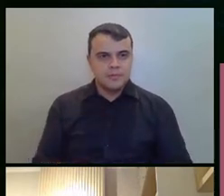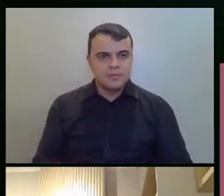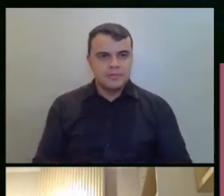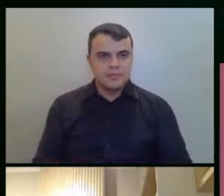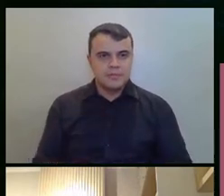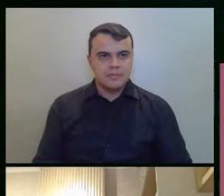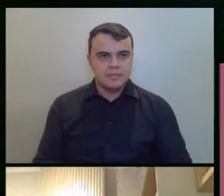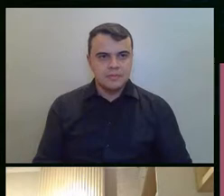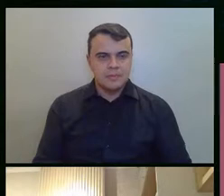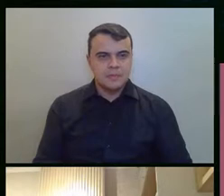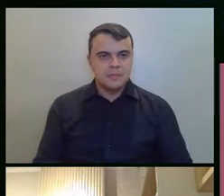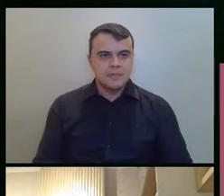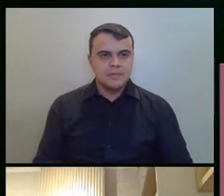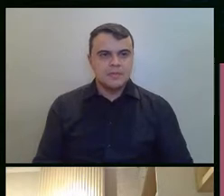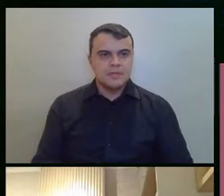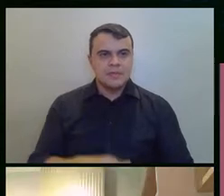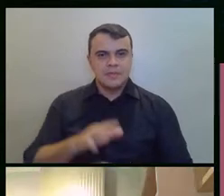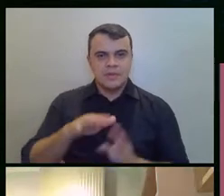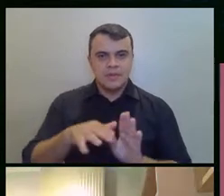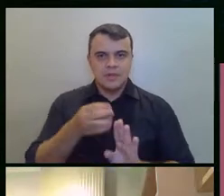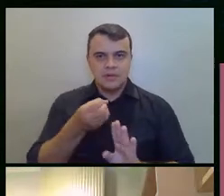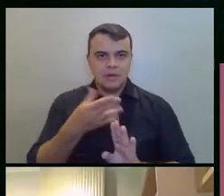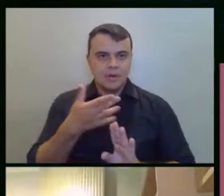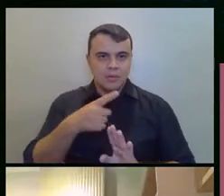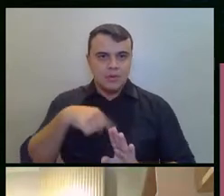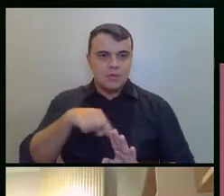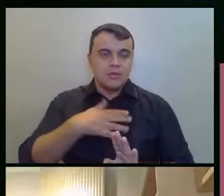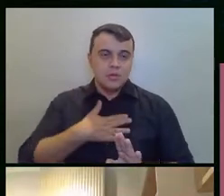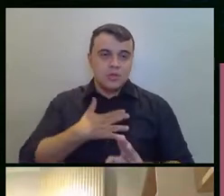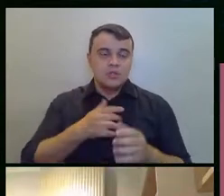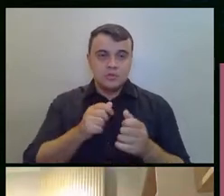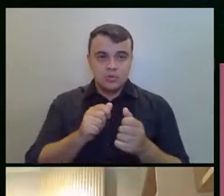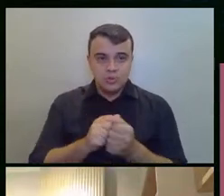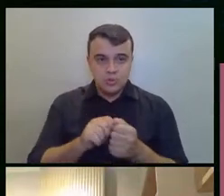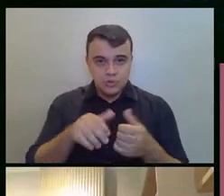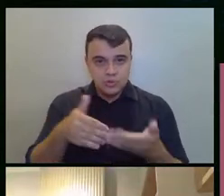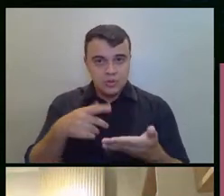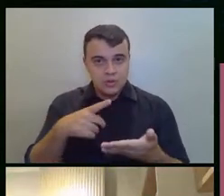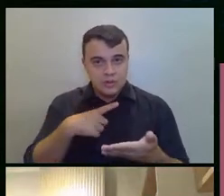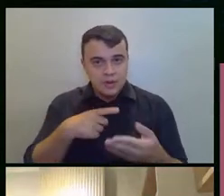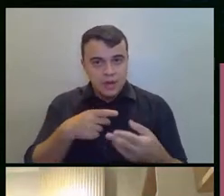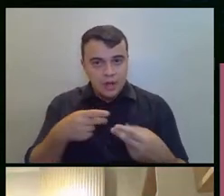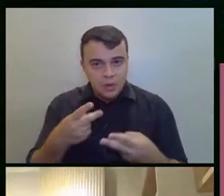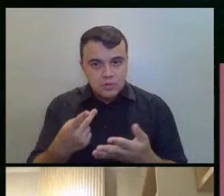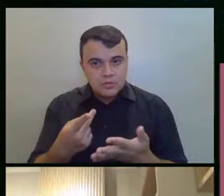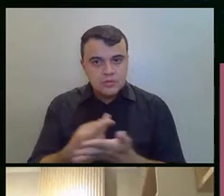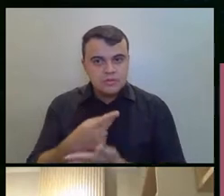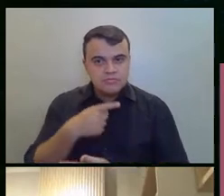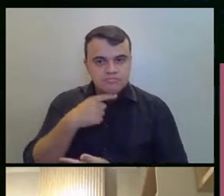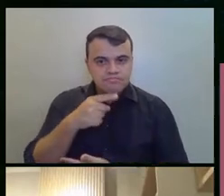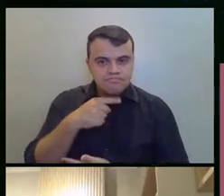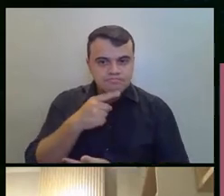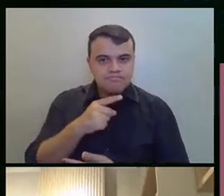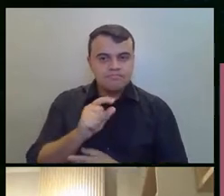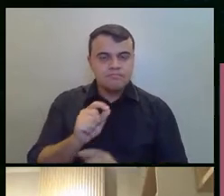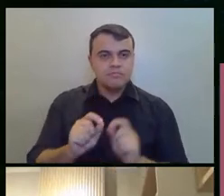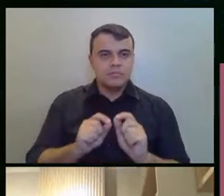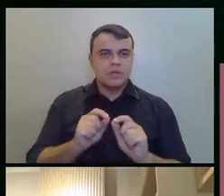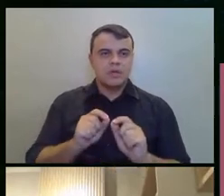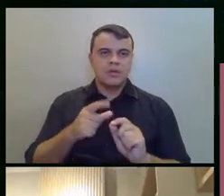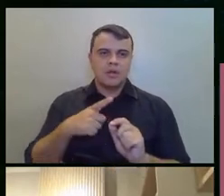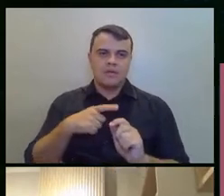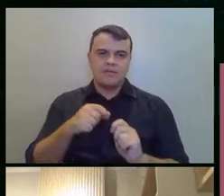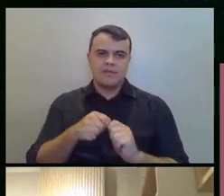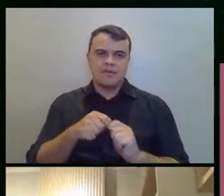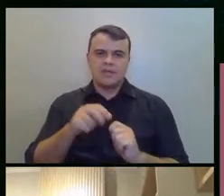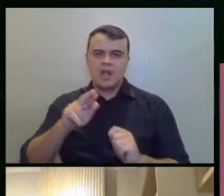o suficiente para agradar a gente então se você tiver uma coisa dessa assim uma dúvida qualquer coisa como você fala assim Putz